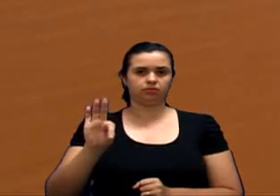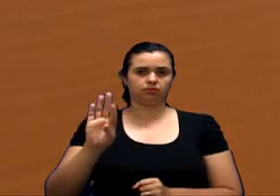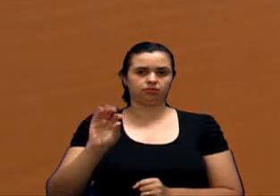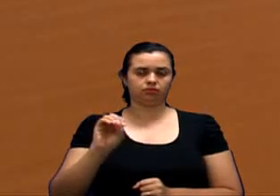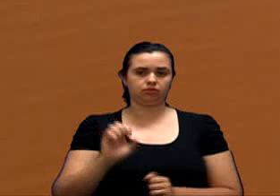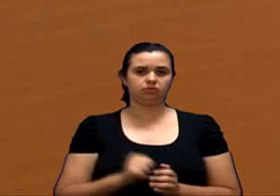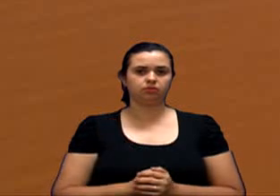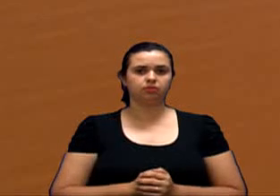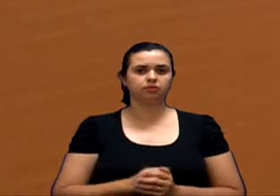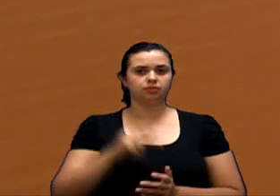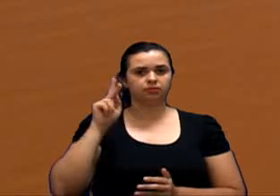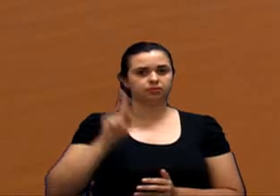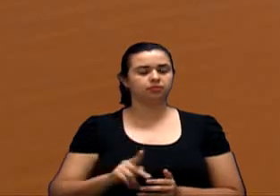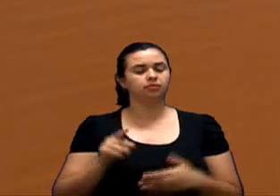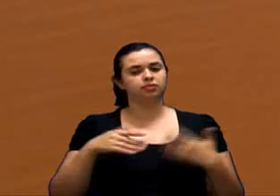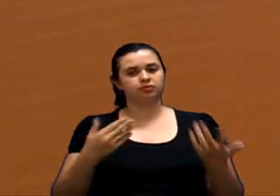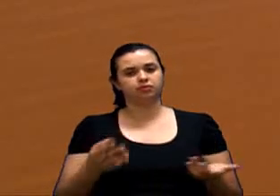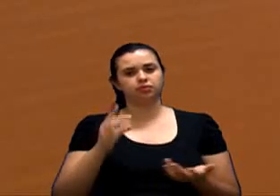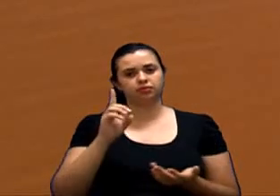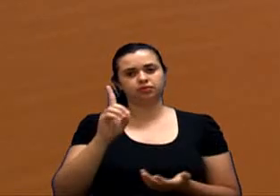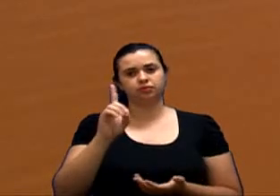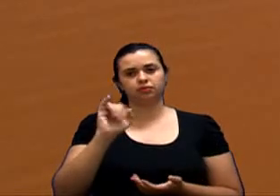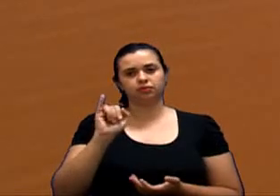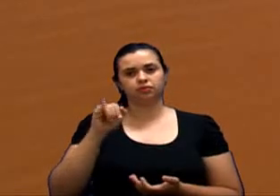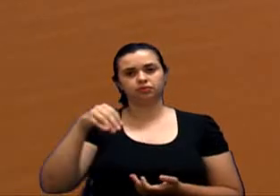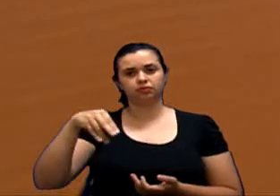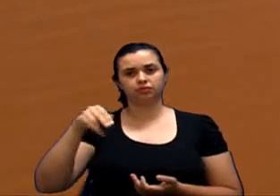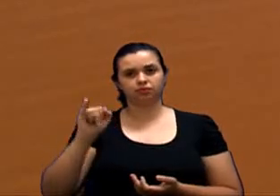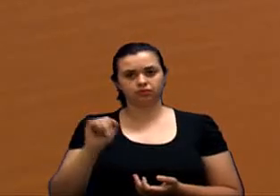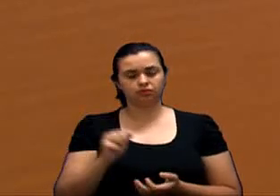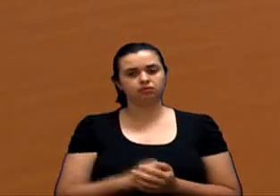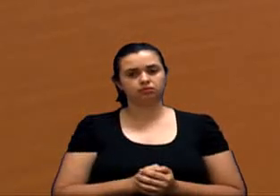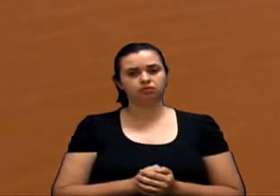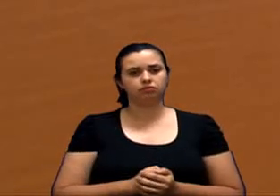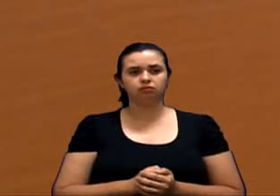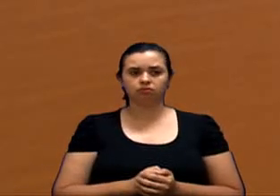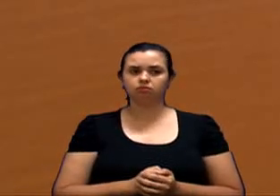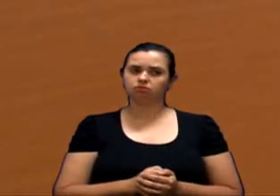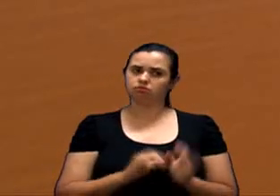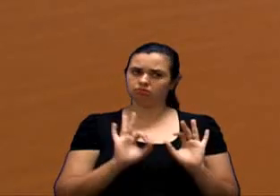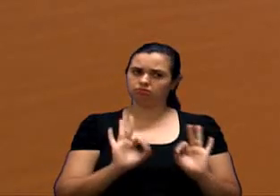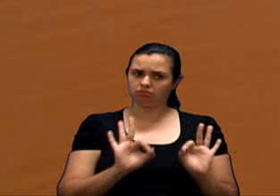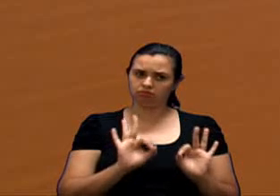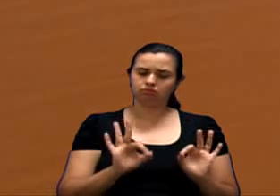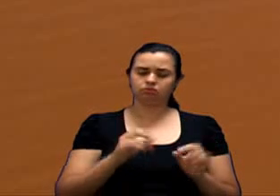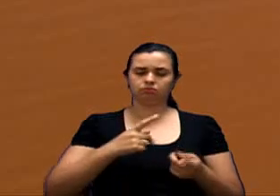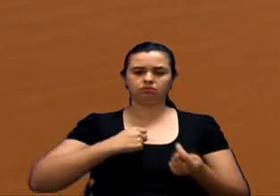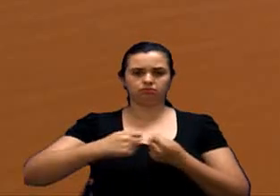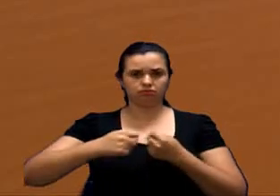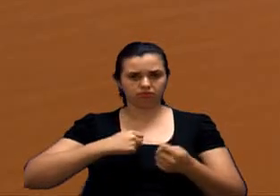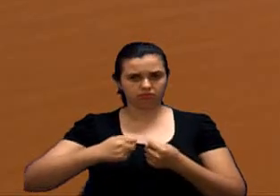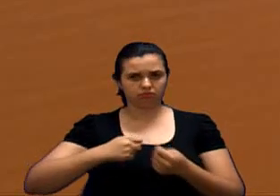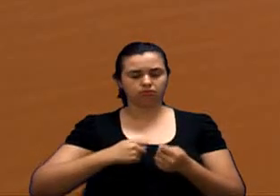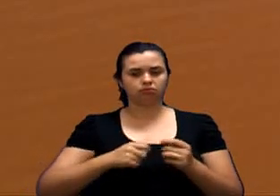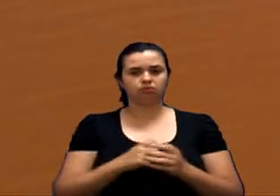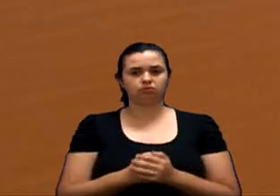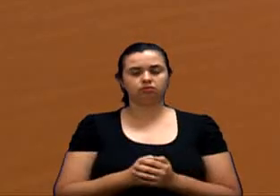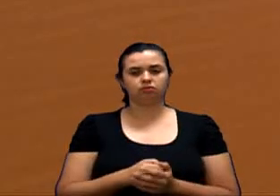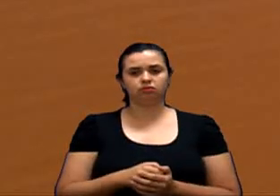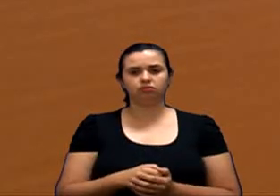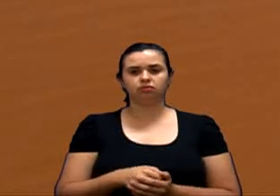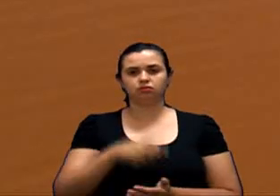Presidente, bom, Dini, eu não tenho dúvida nenhuma que a gestão da UPH da Zona Leste